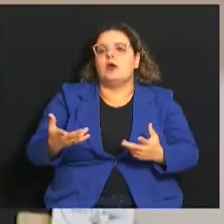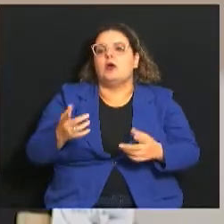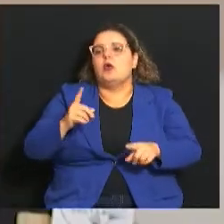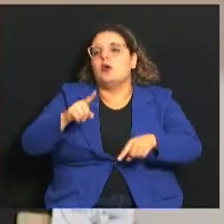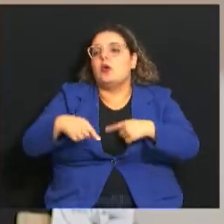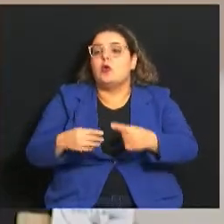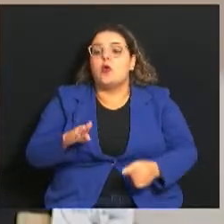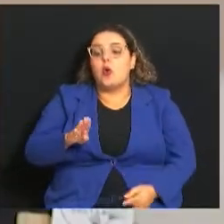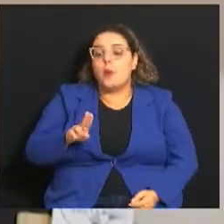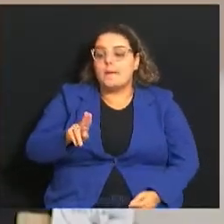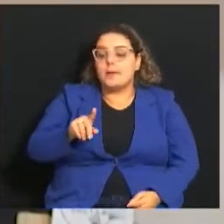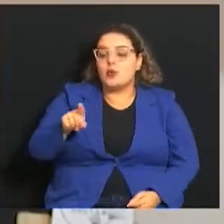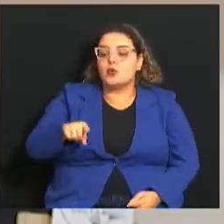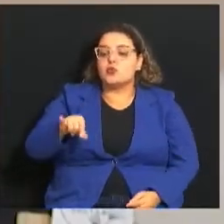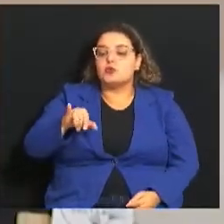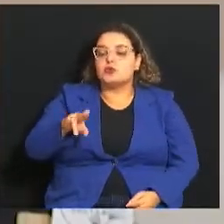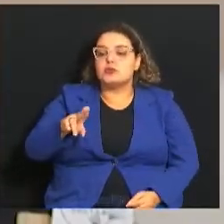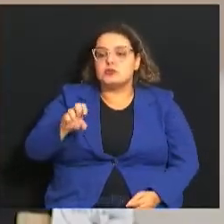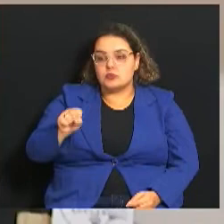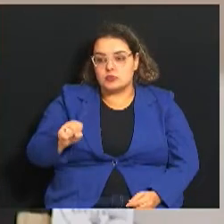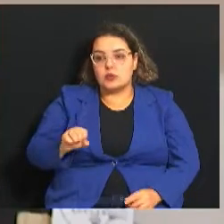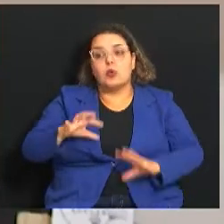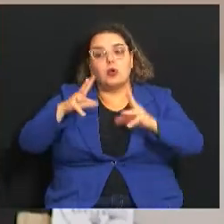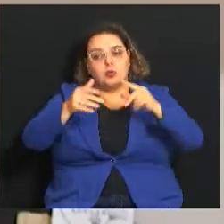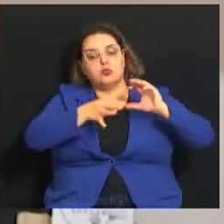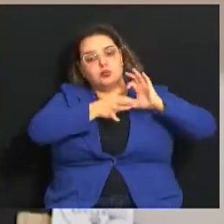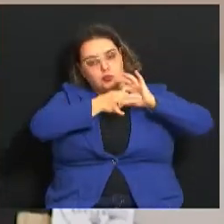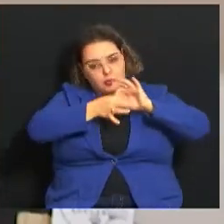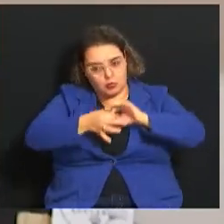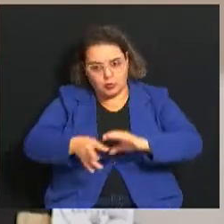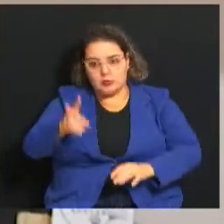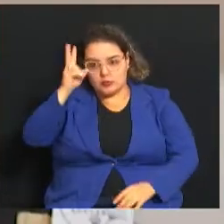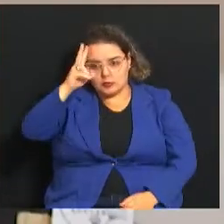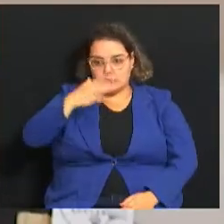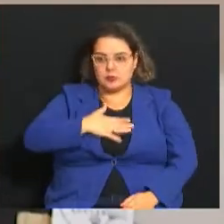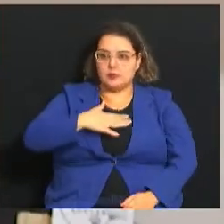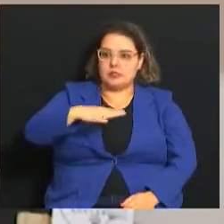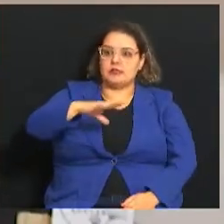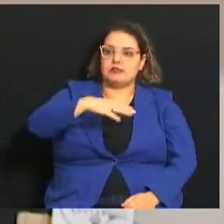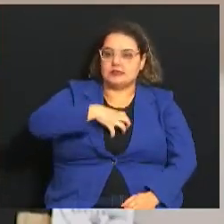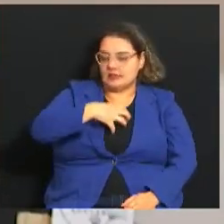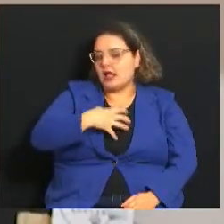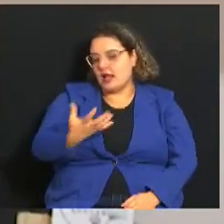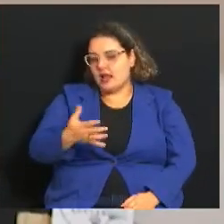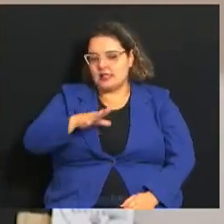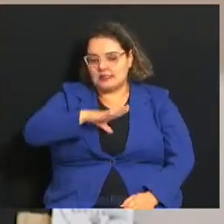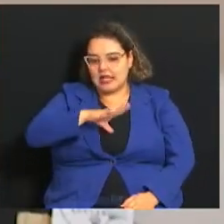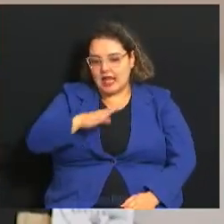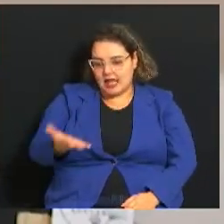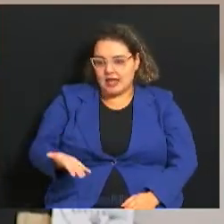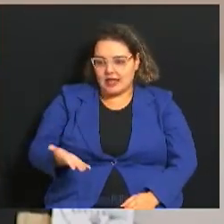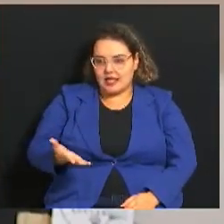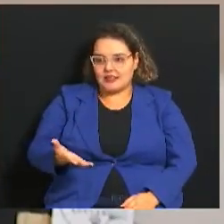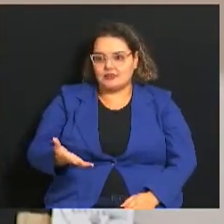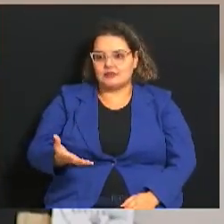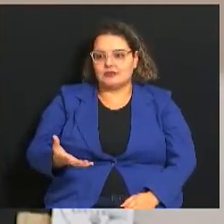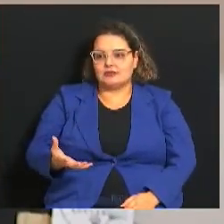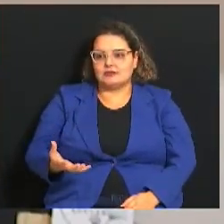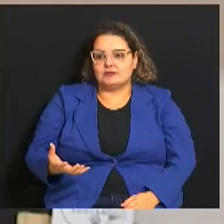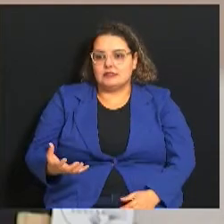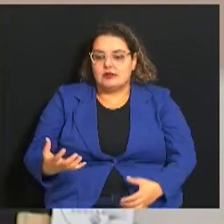búzios. Então tem todo o contexto histórico também da minha cidade. Então por isso que eu falei que a gente sempre traz também a energia do